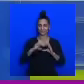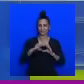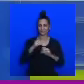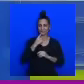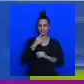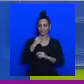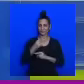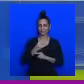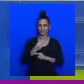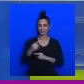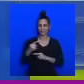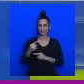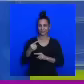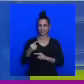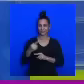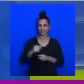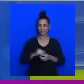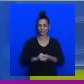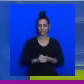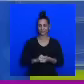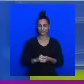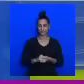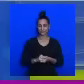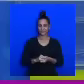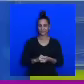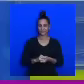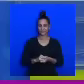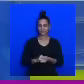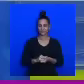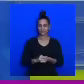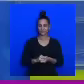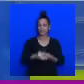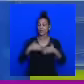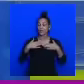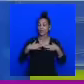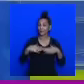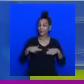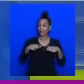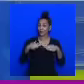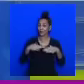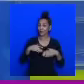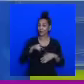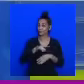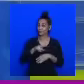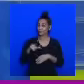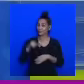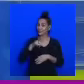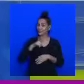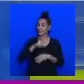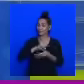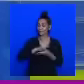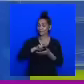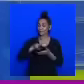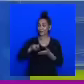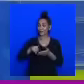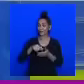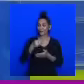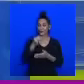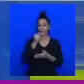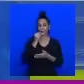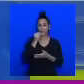Bola vermelha, número 21. Vermelha 21. Calma, você ainda tem muitas